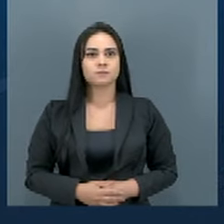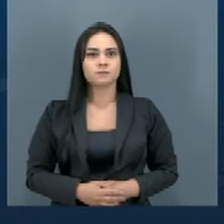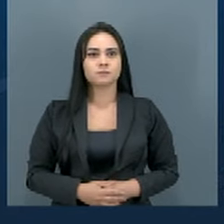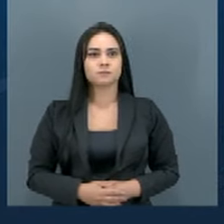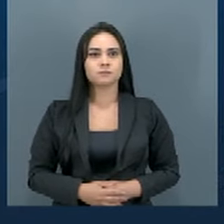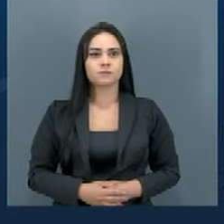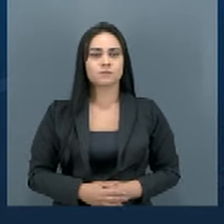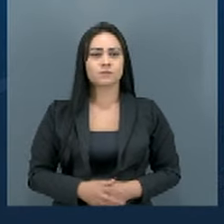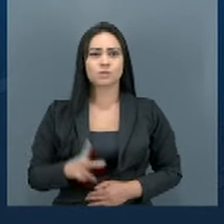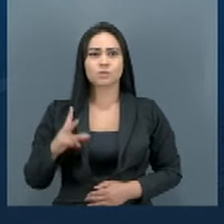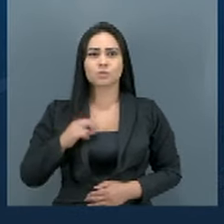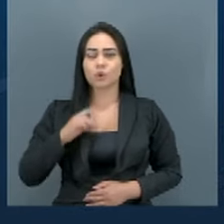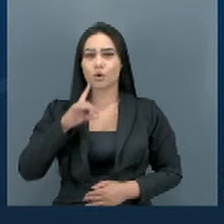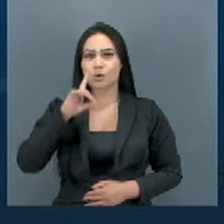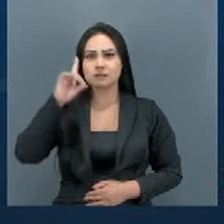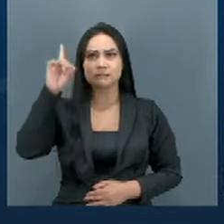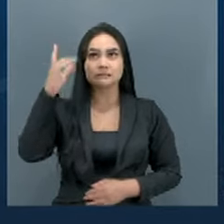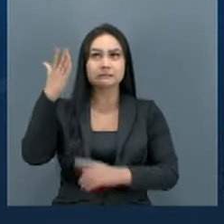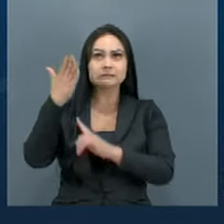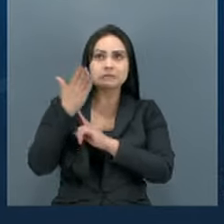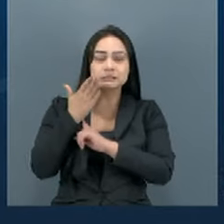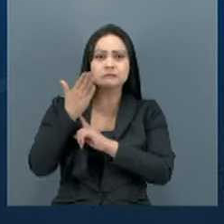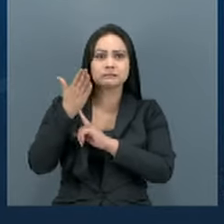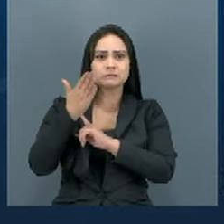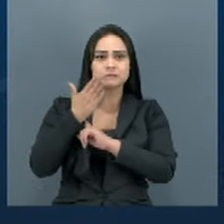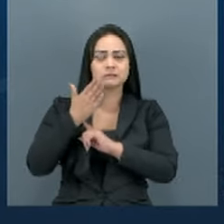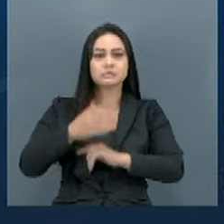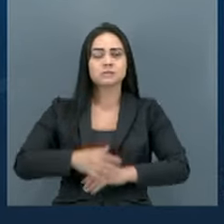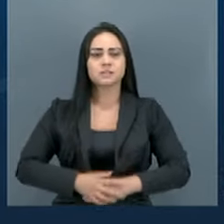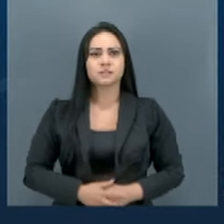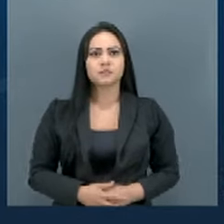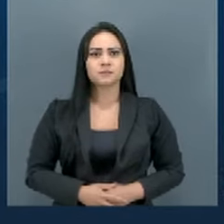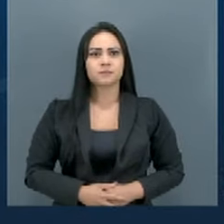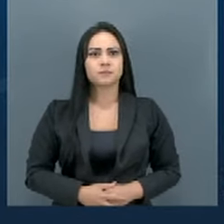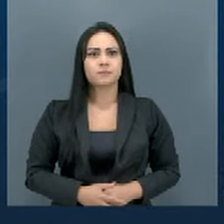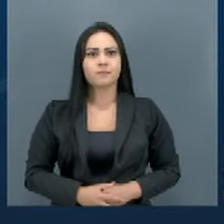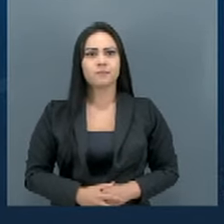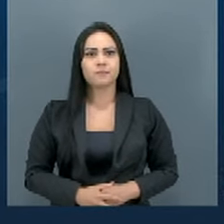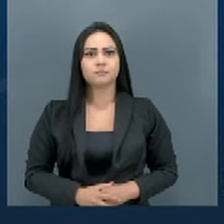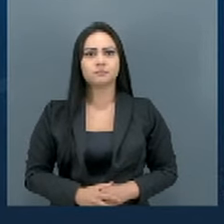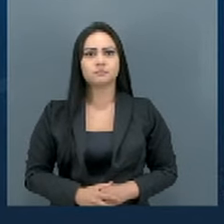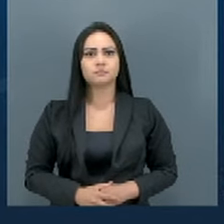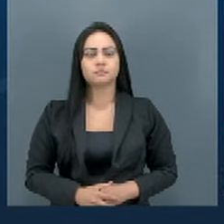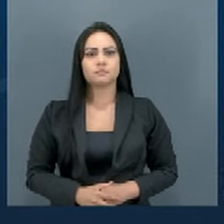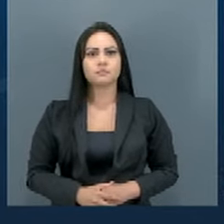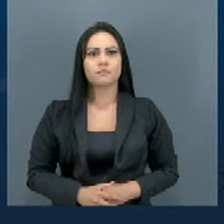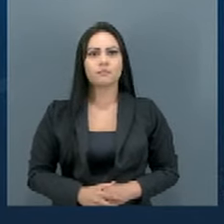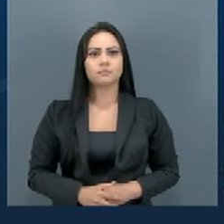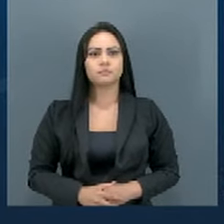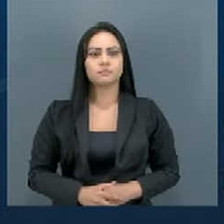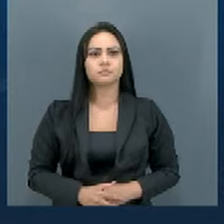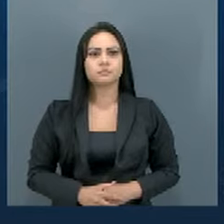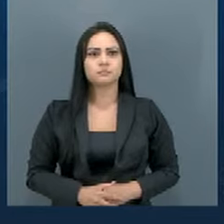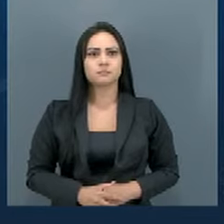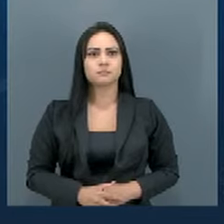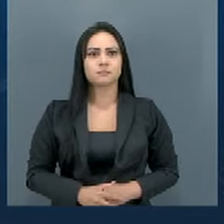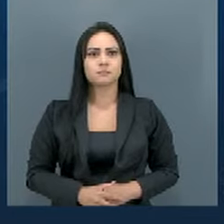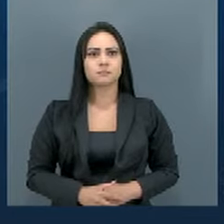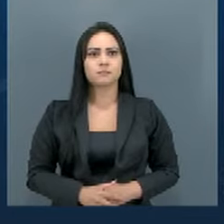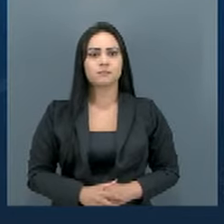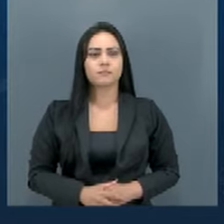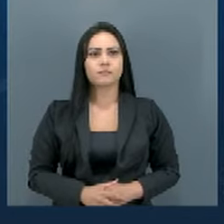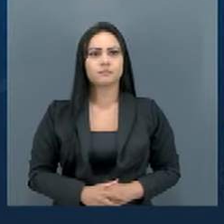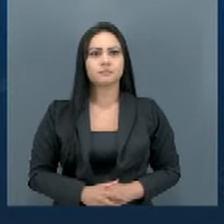Deus, tem misericórdia. Repreenda, Jesus. Todo cilado do diabo. Tá contra nós? Tá contra nós,